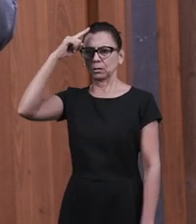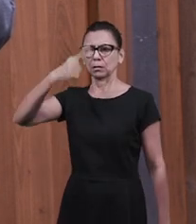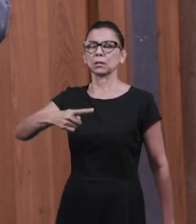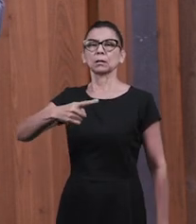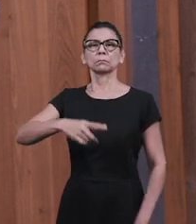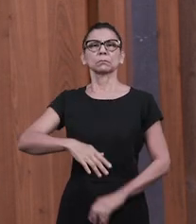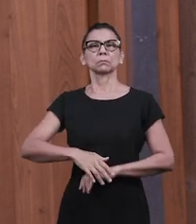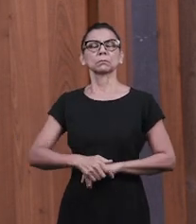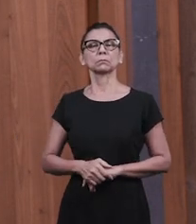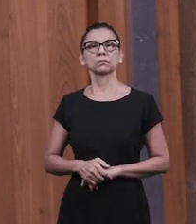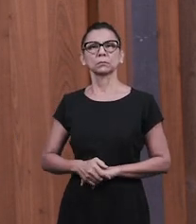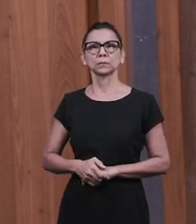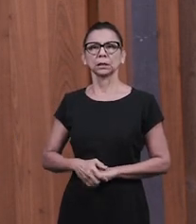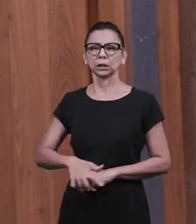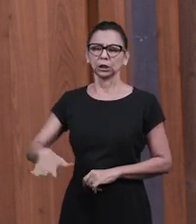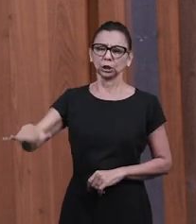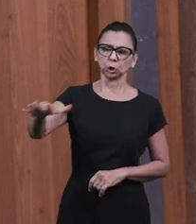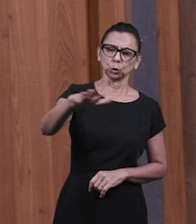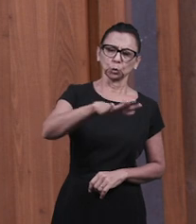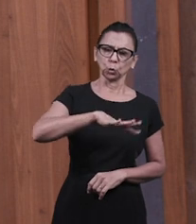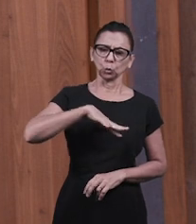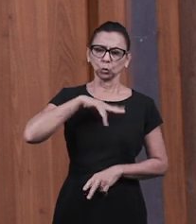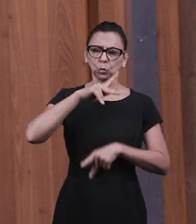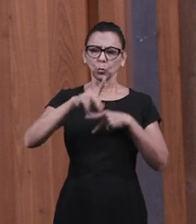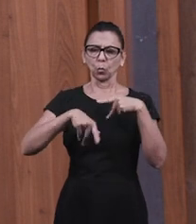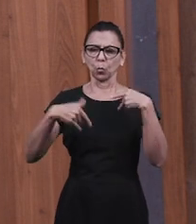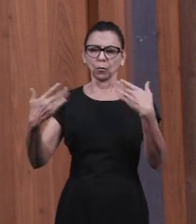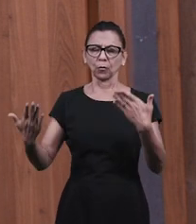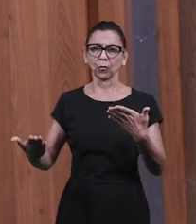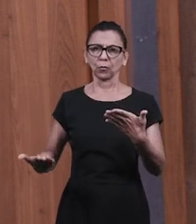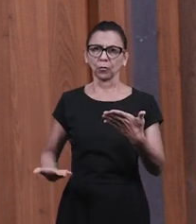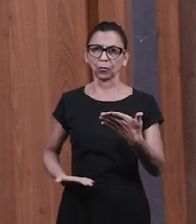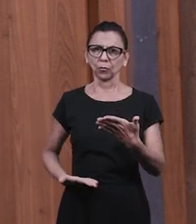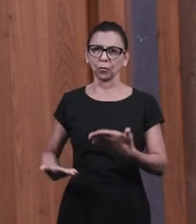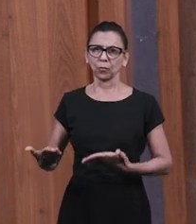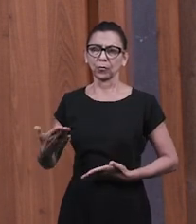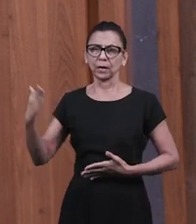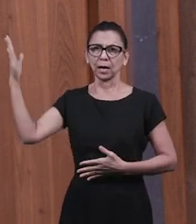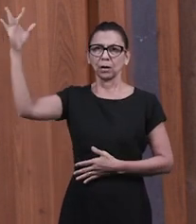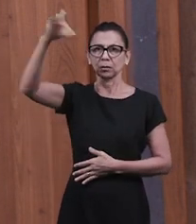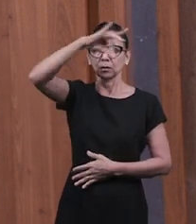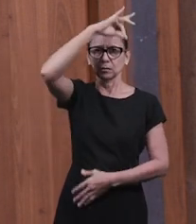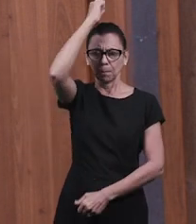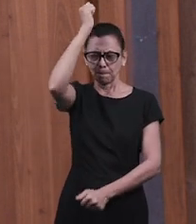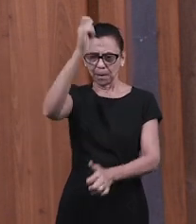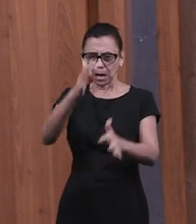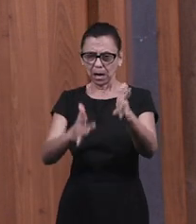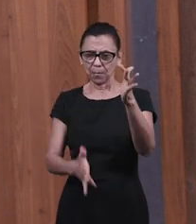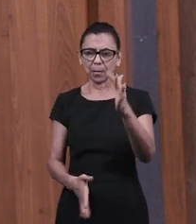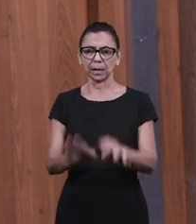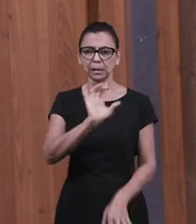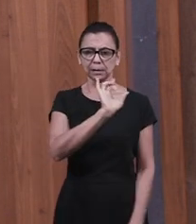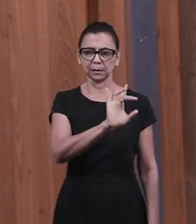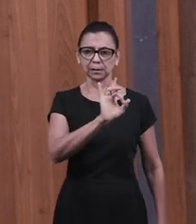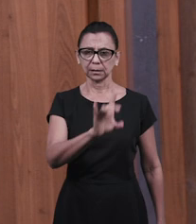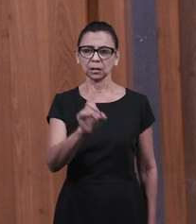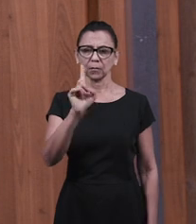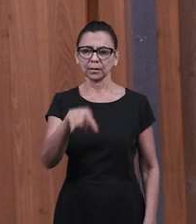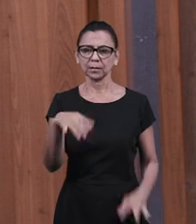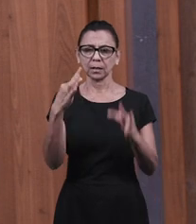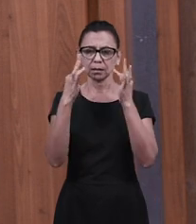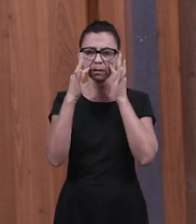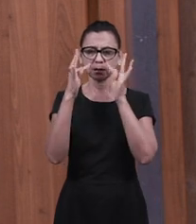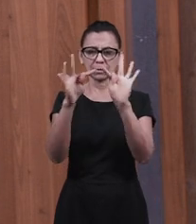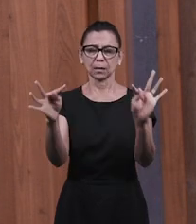ordem, ele disse: e descerá sobre vós a virtude do Espírito Santo e ser-me-eis testemunhas. Então, ser testemunha